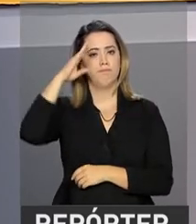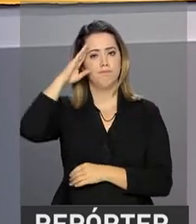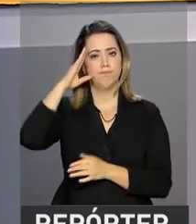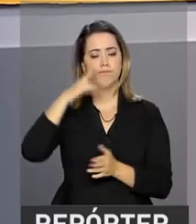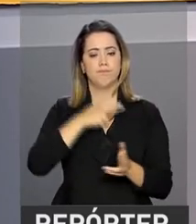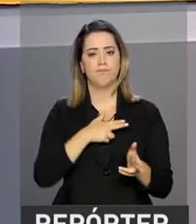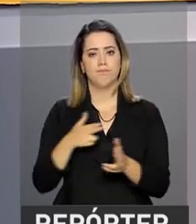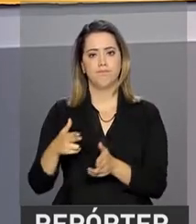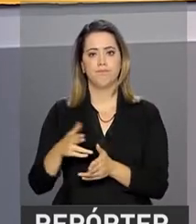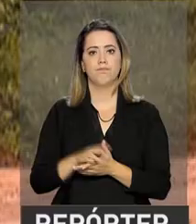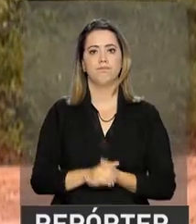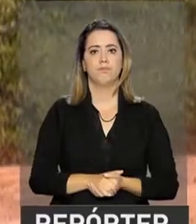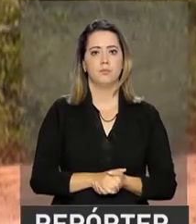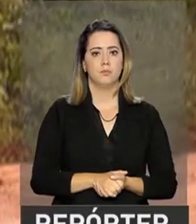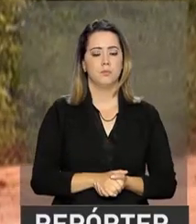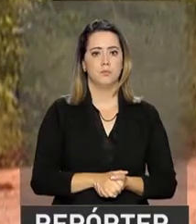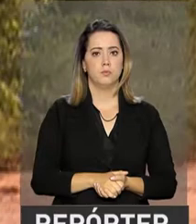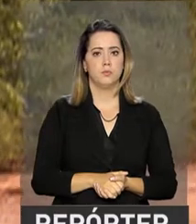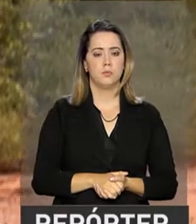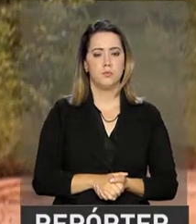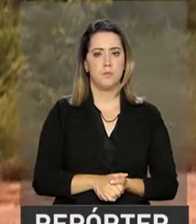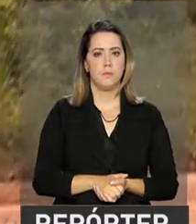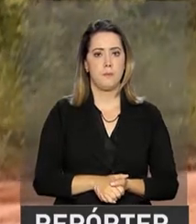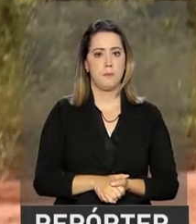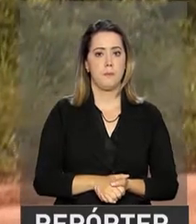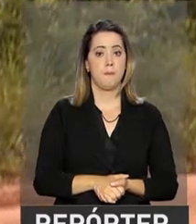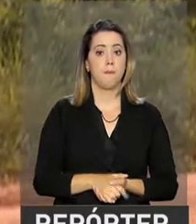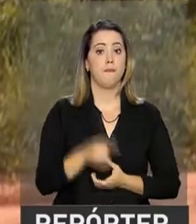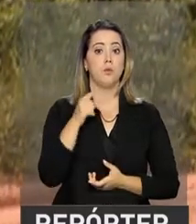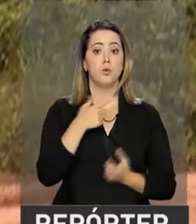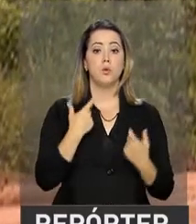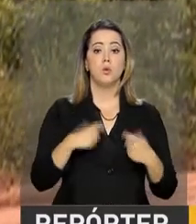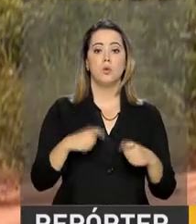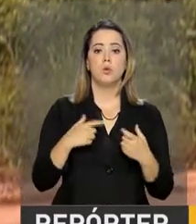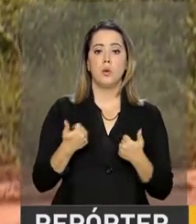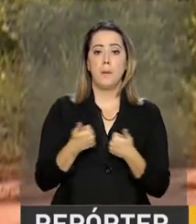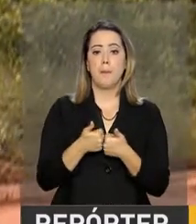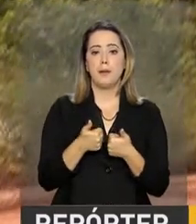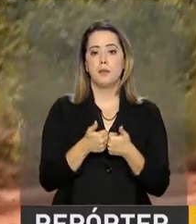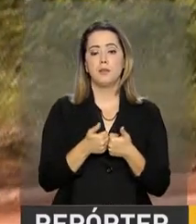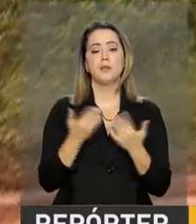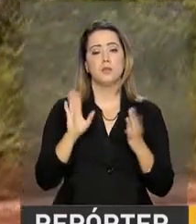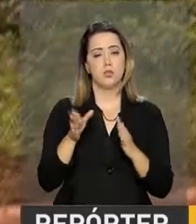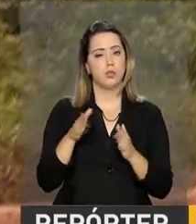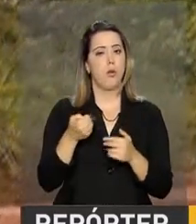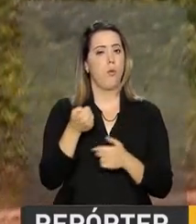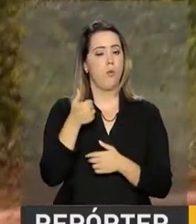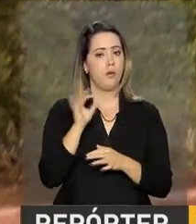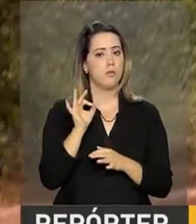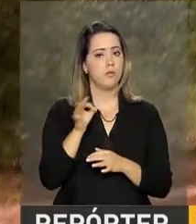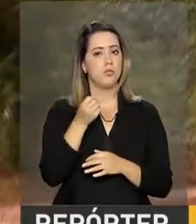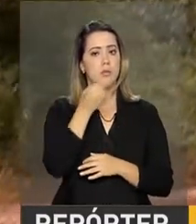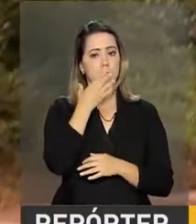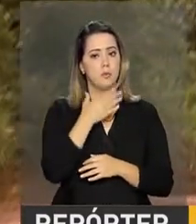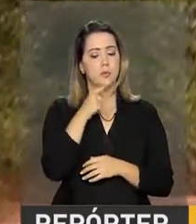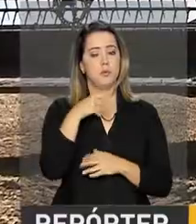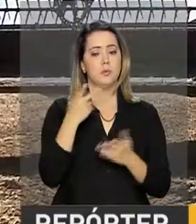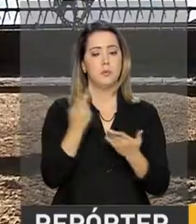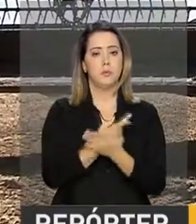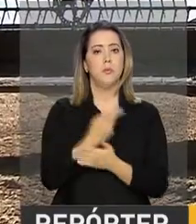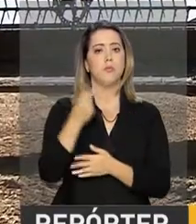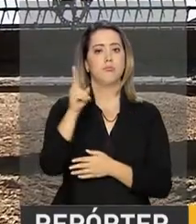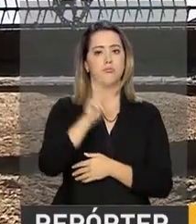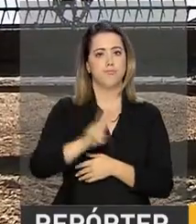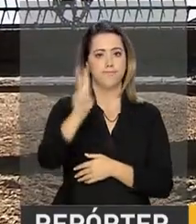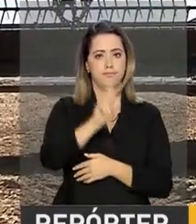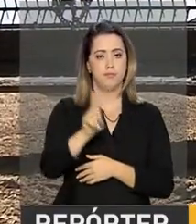exército uma rota mais curta e que em breve vai estar em boas condições para garantir